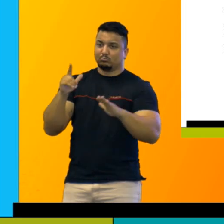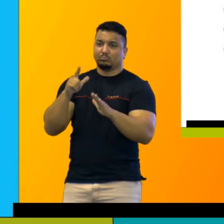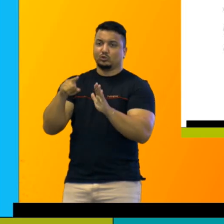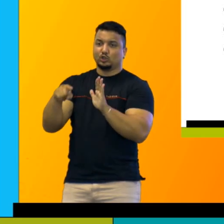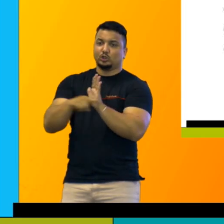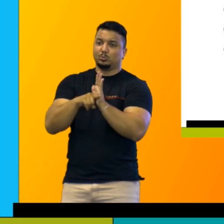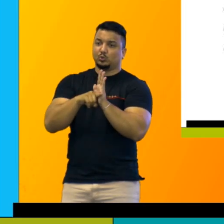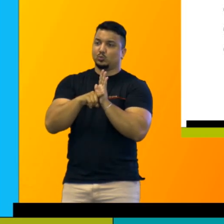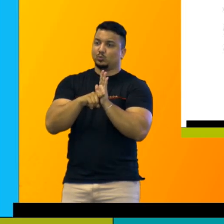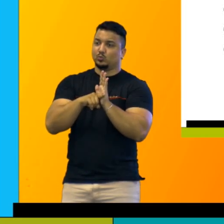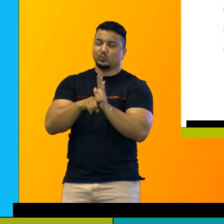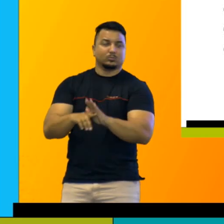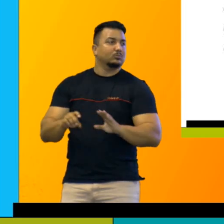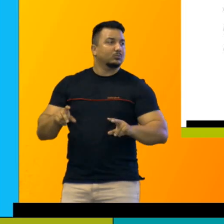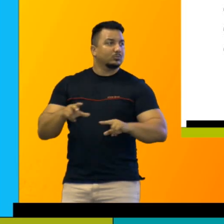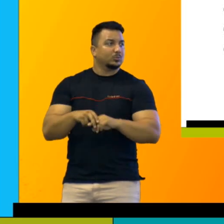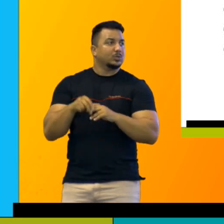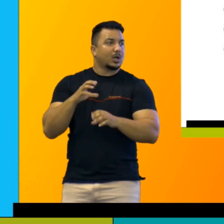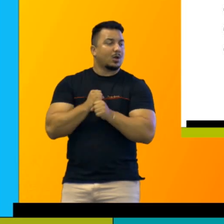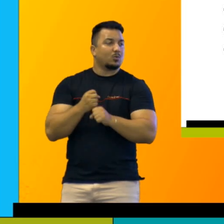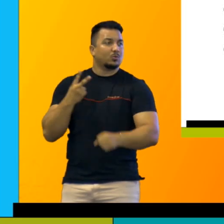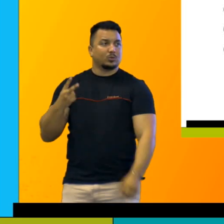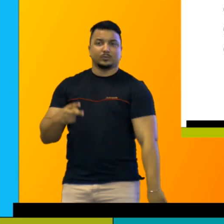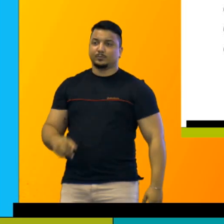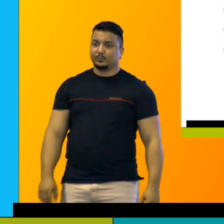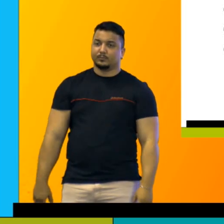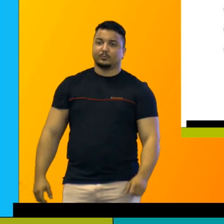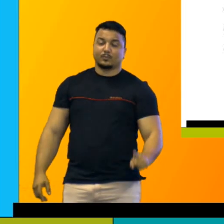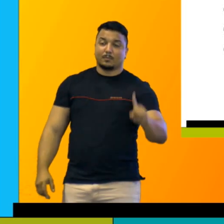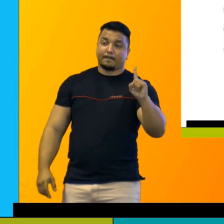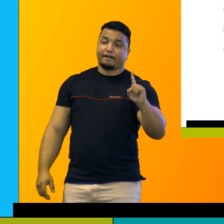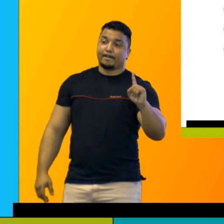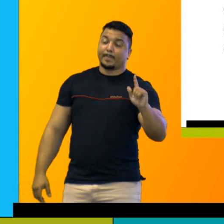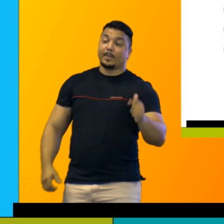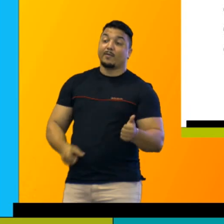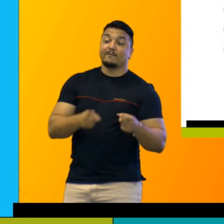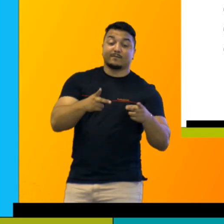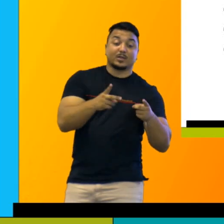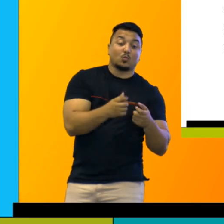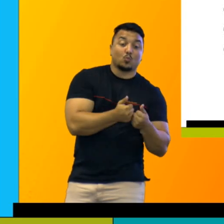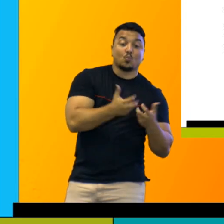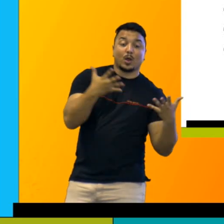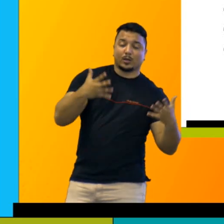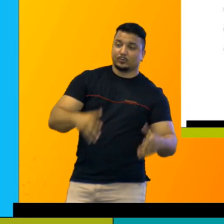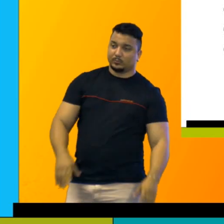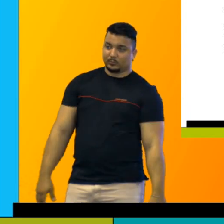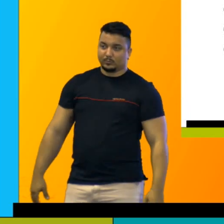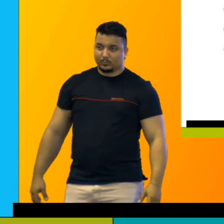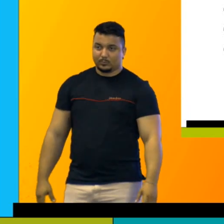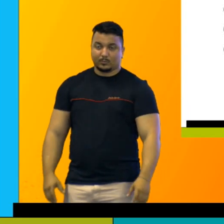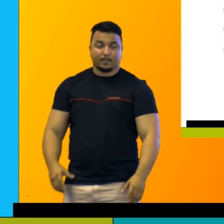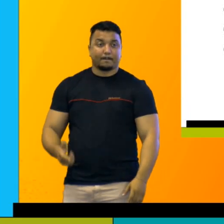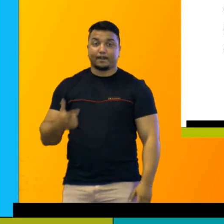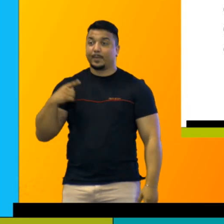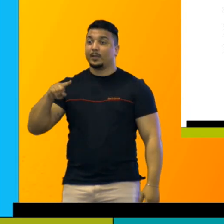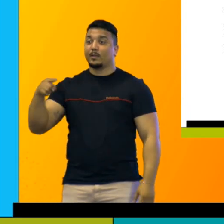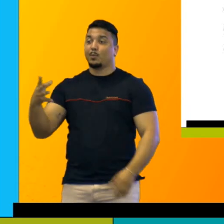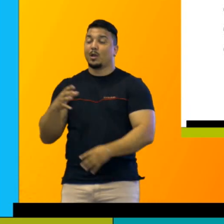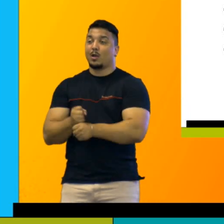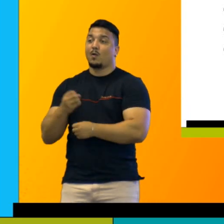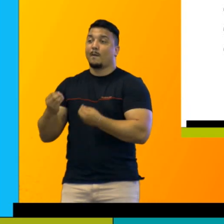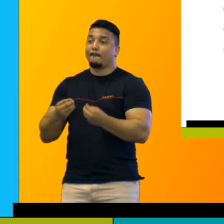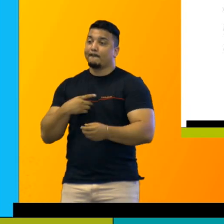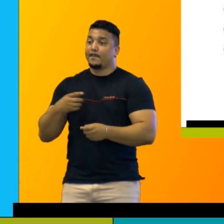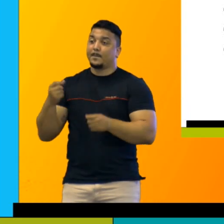diminuo. Então são dois cálculos. Primeiro cálculo, quanto ele vendeu a ação realmente. Segundo cálculo, quanto